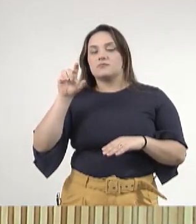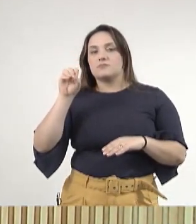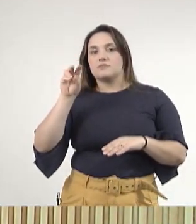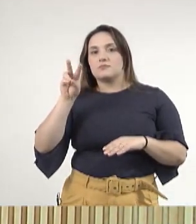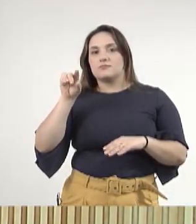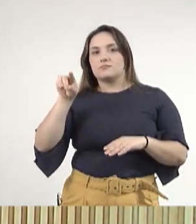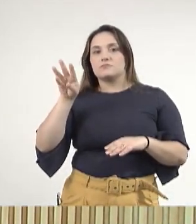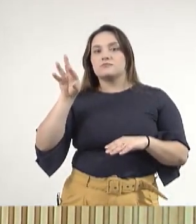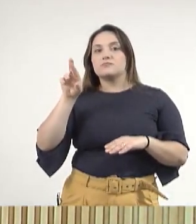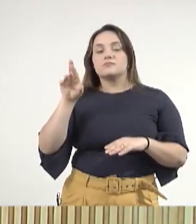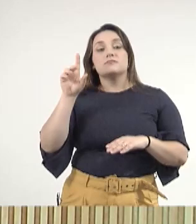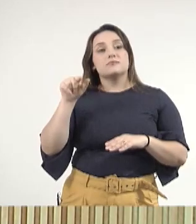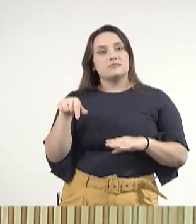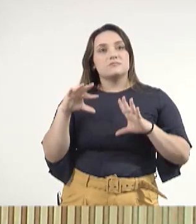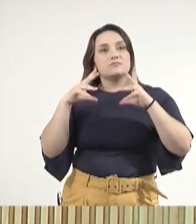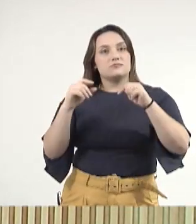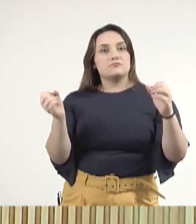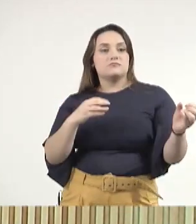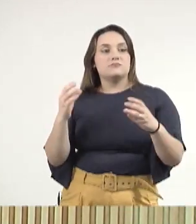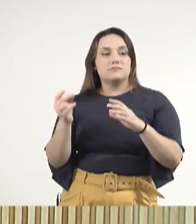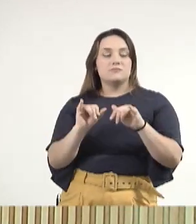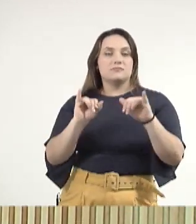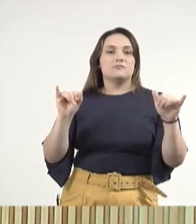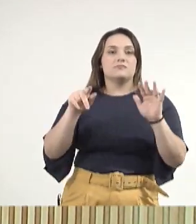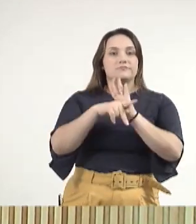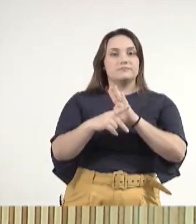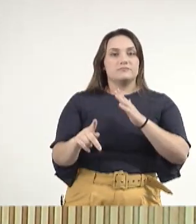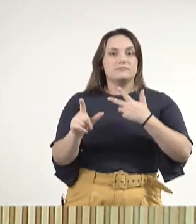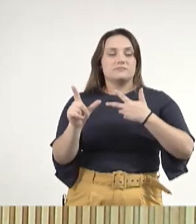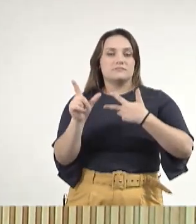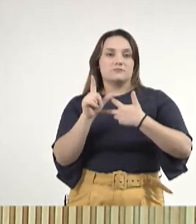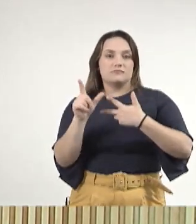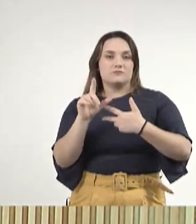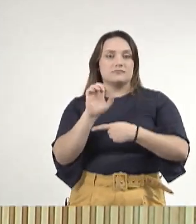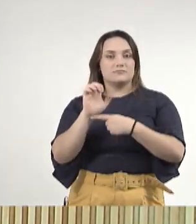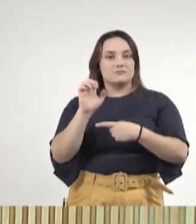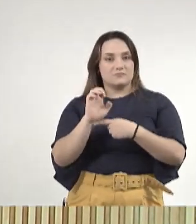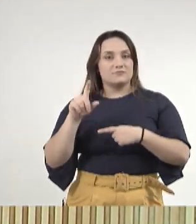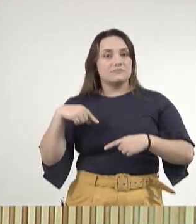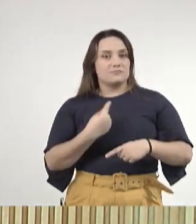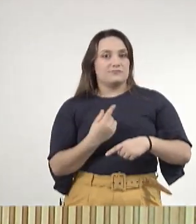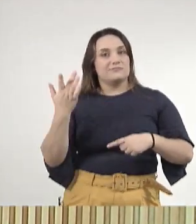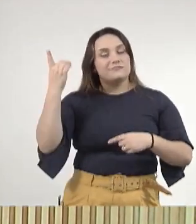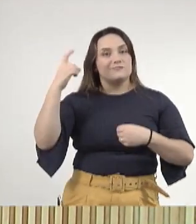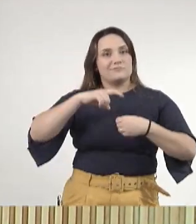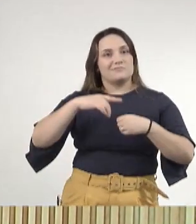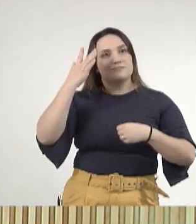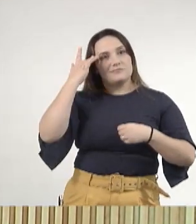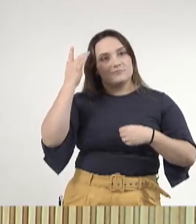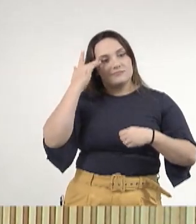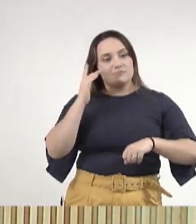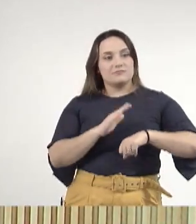www.al.ms.gov.br. Você confere então todas as novidades e notícias do Parlamento Estadual. Voltamos